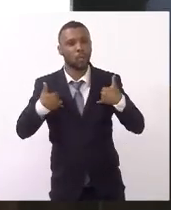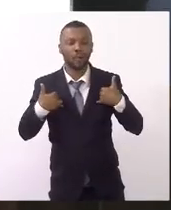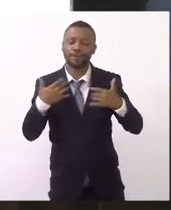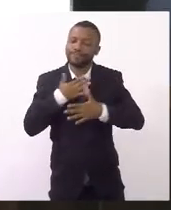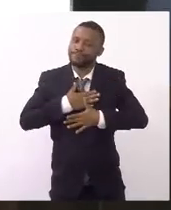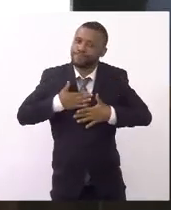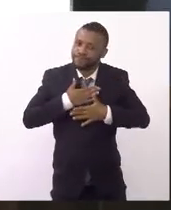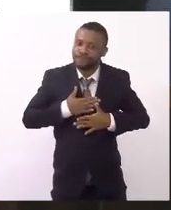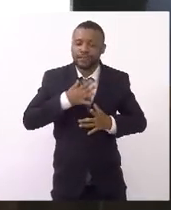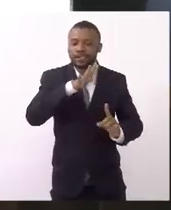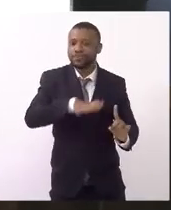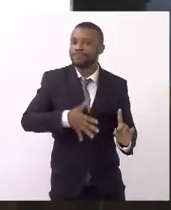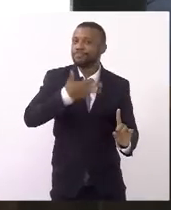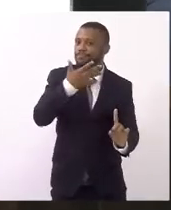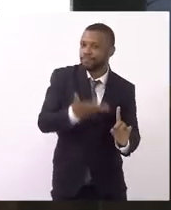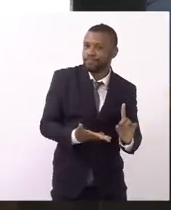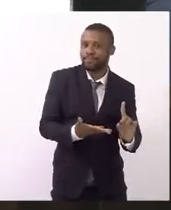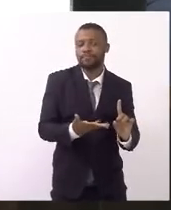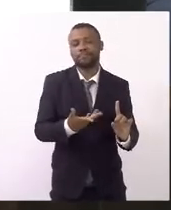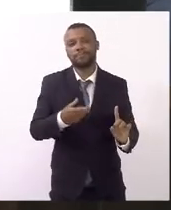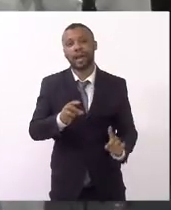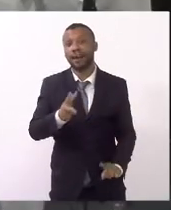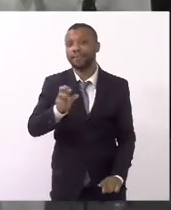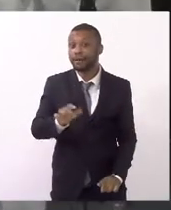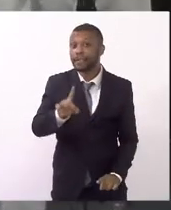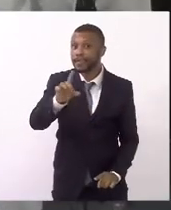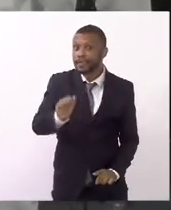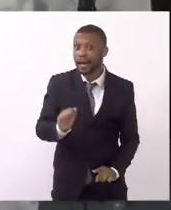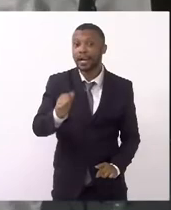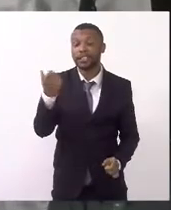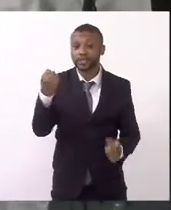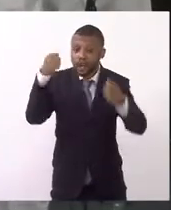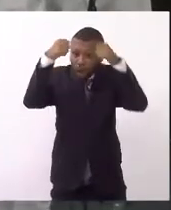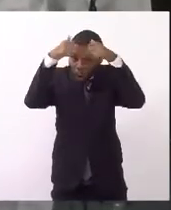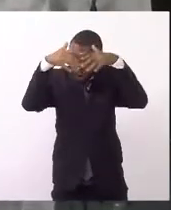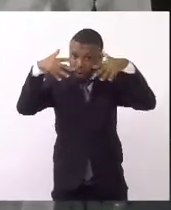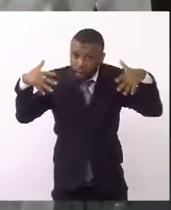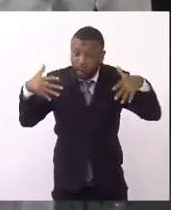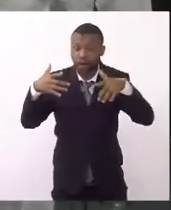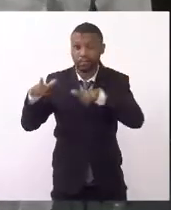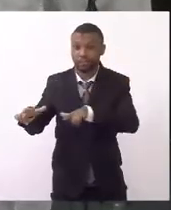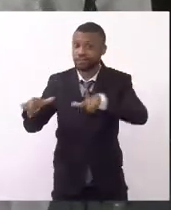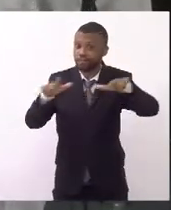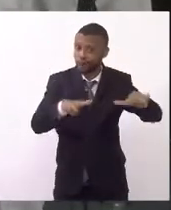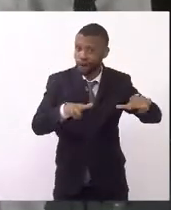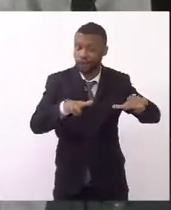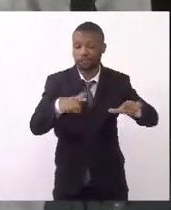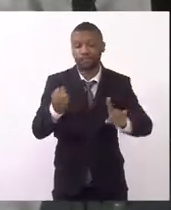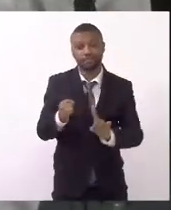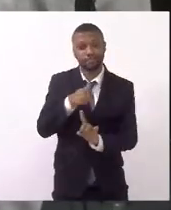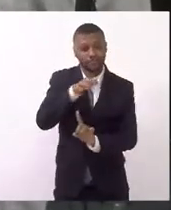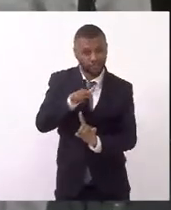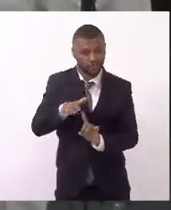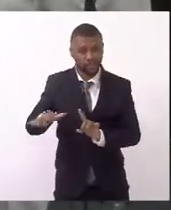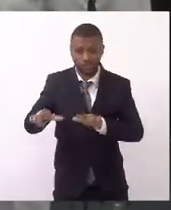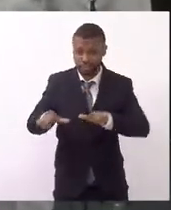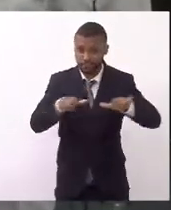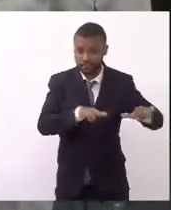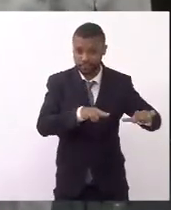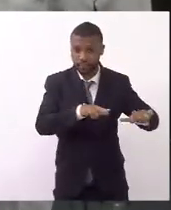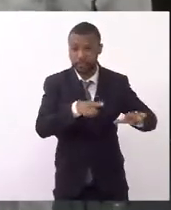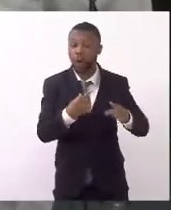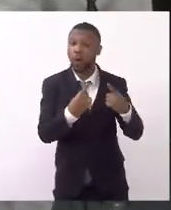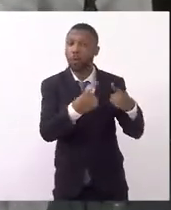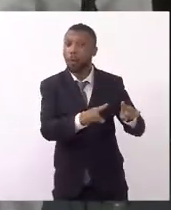que homenageamos e a Vanda de um bolo com homenagem mãe Beata de Iemanjá contra o racismo religioso